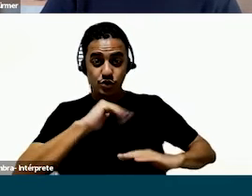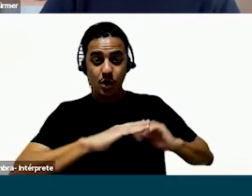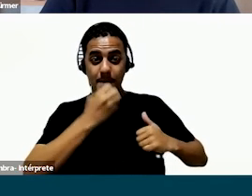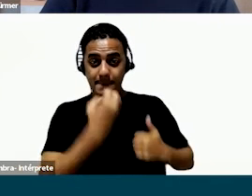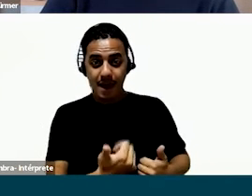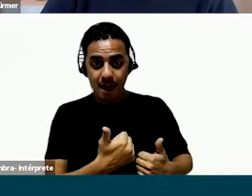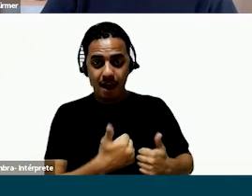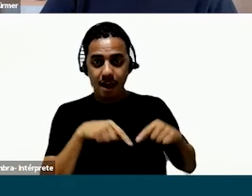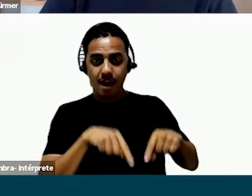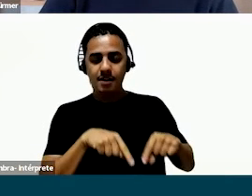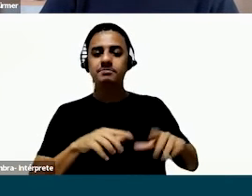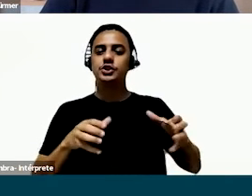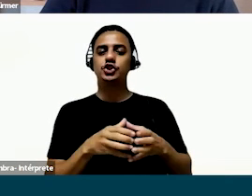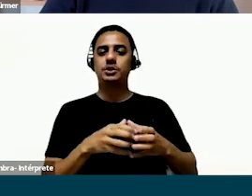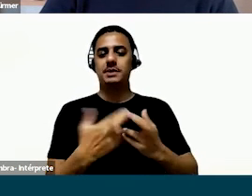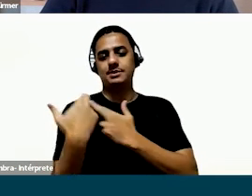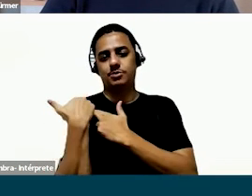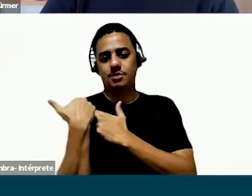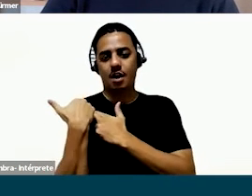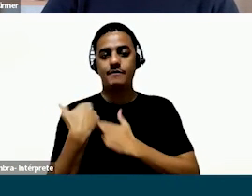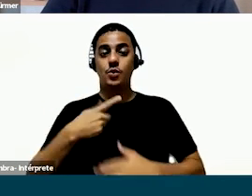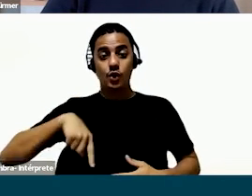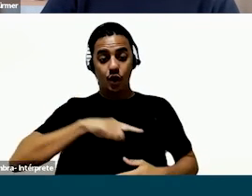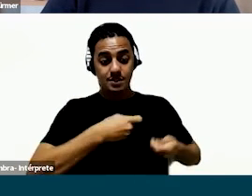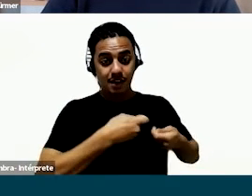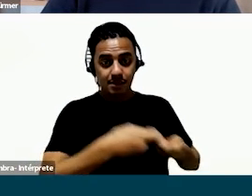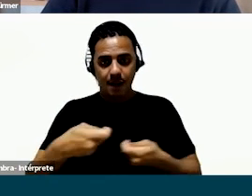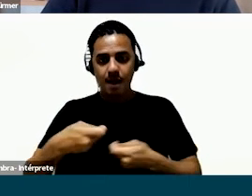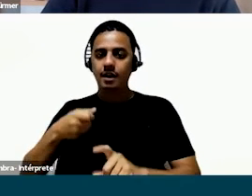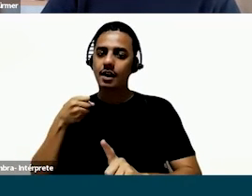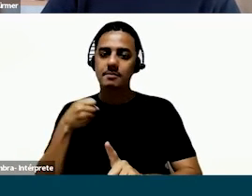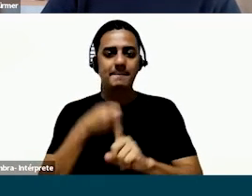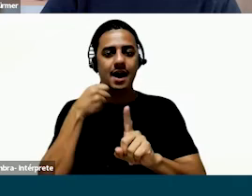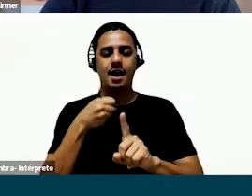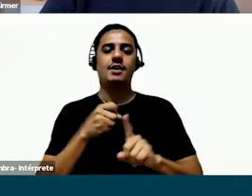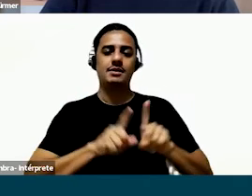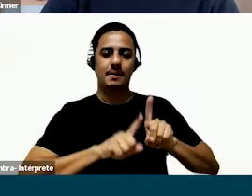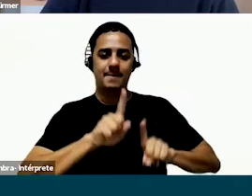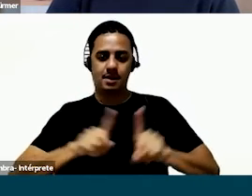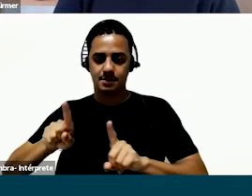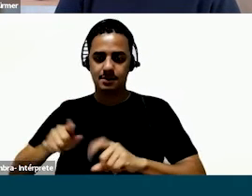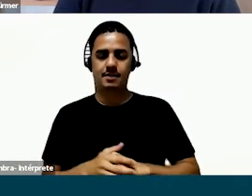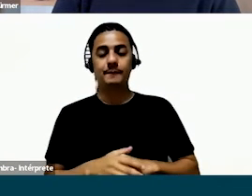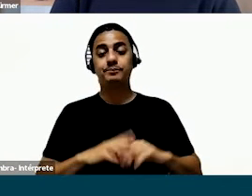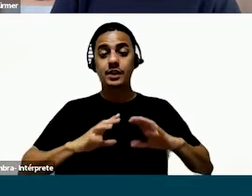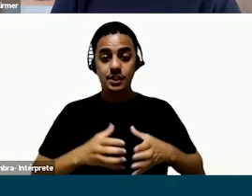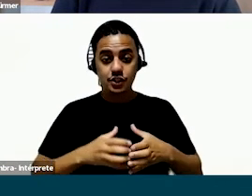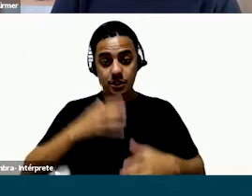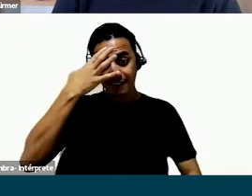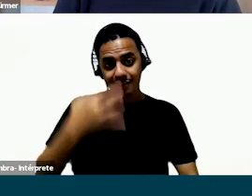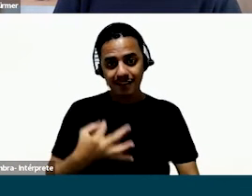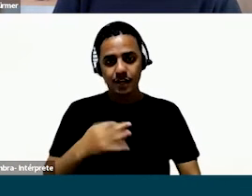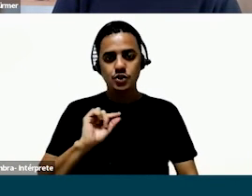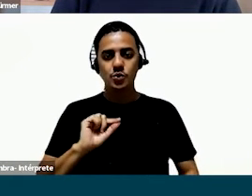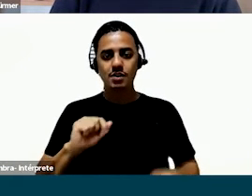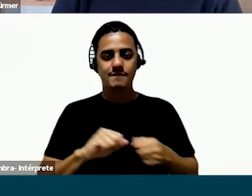ele está, de fato, na mão do time. As entregas que a gente faz conseguem influenciar diretamente a métrica e o time consegue entender o impacto do que